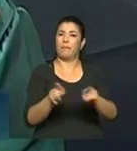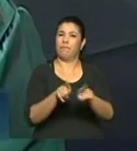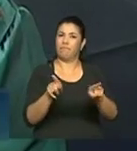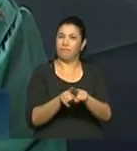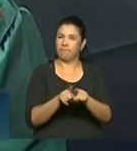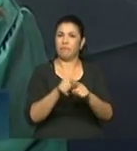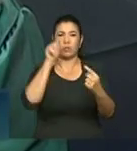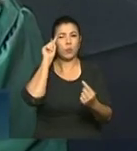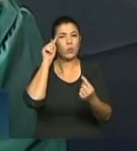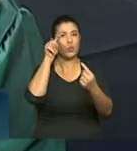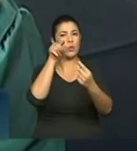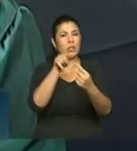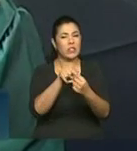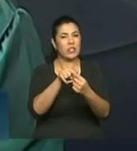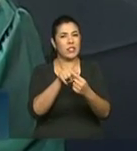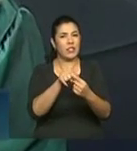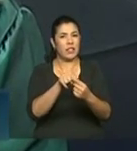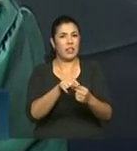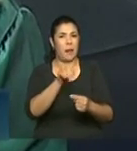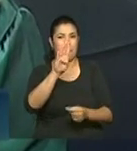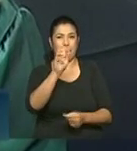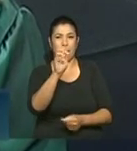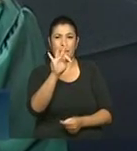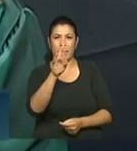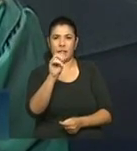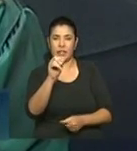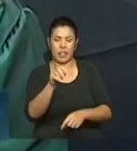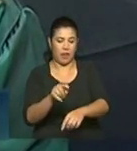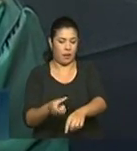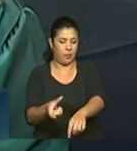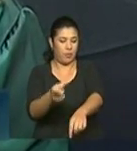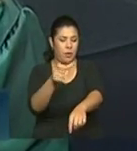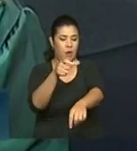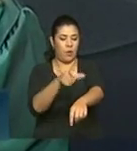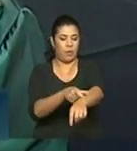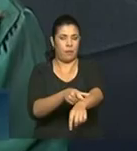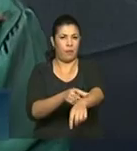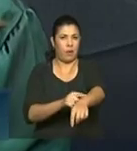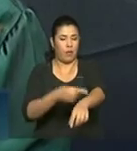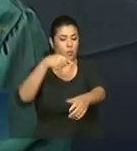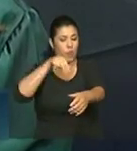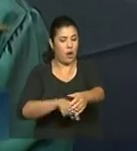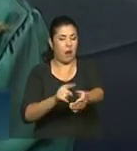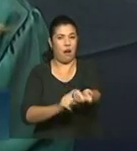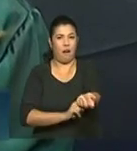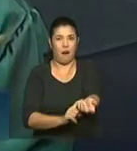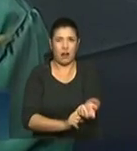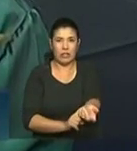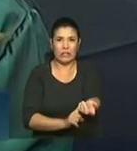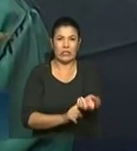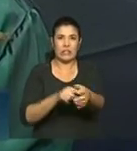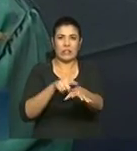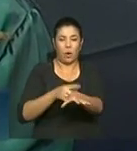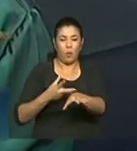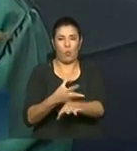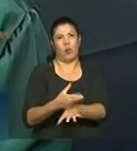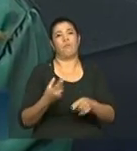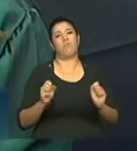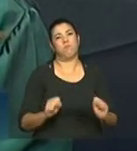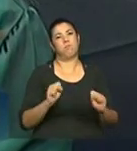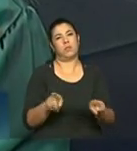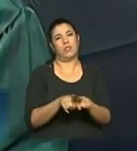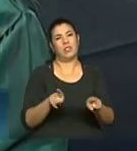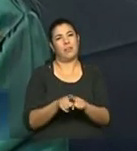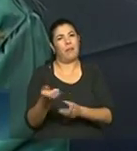de atingir o nervo, da bactéria atingir o nervo e causar essas incapacidades. Que aí, por isso que é uma doença relacionada também